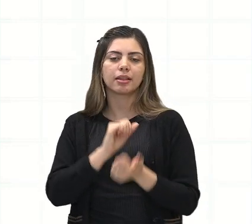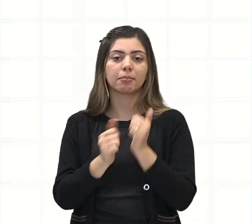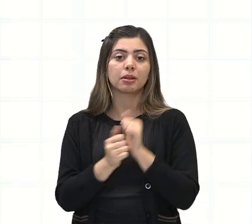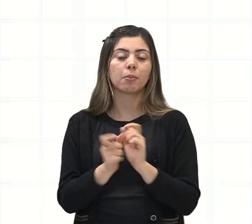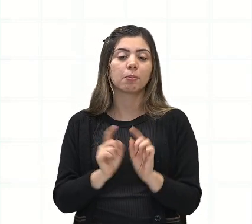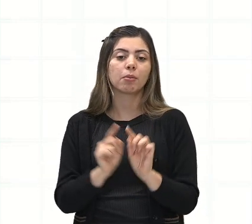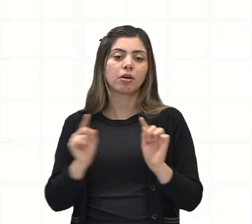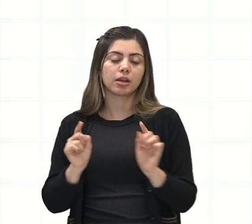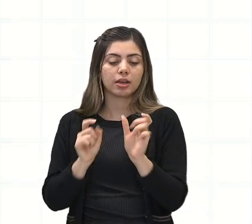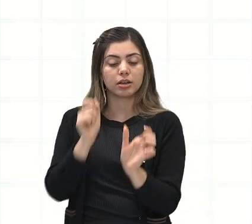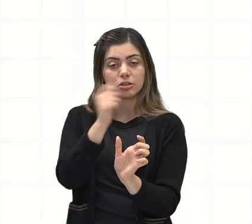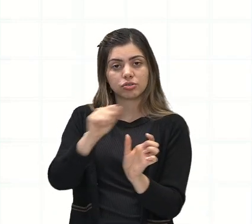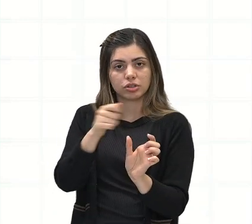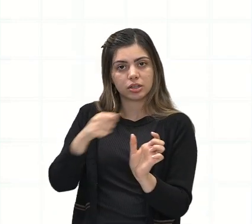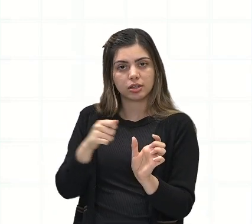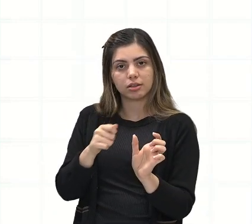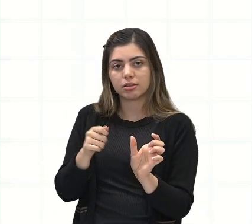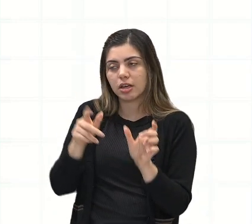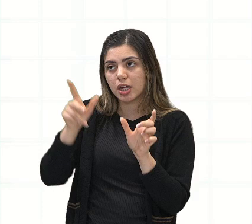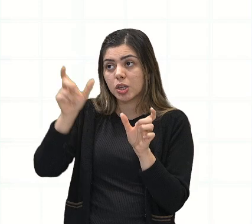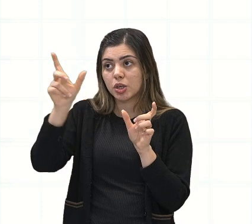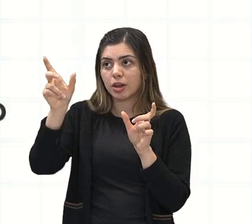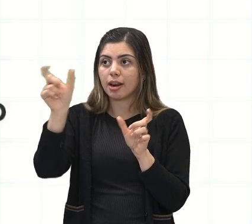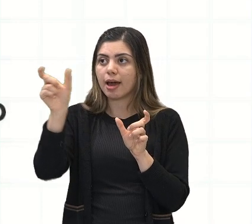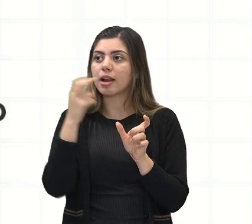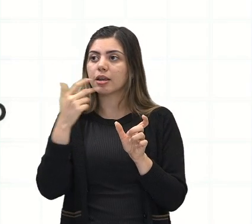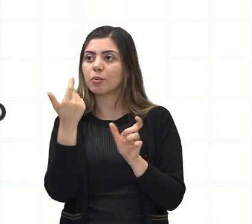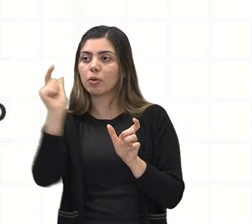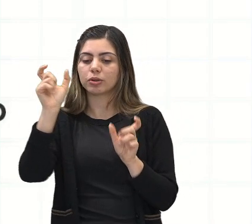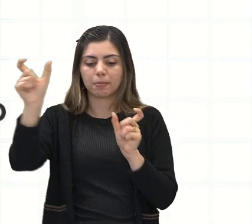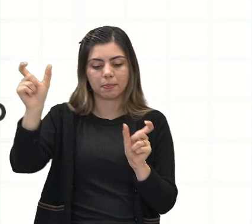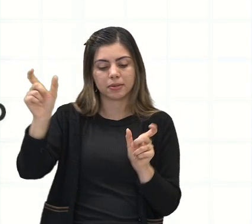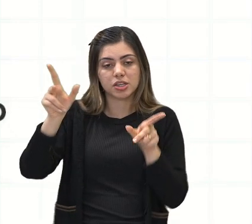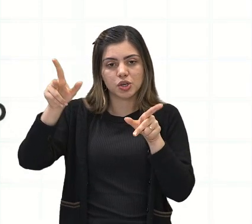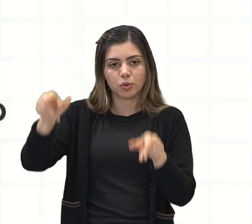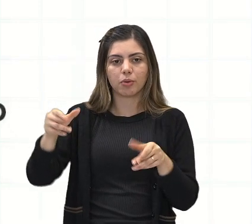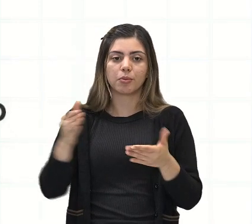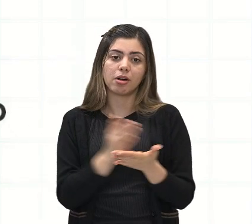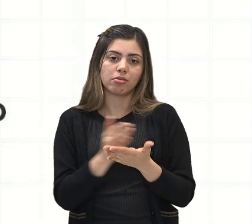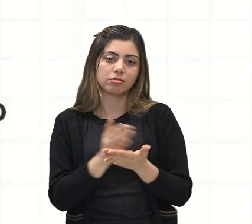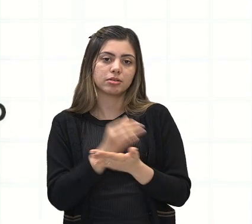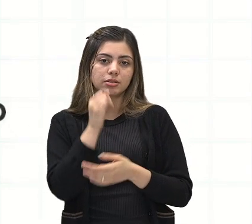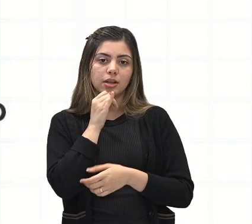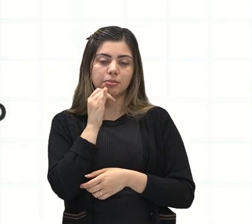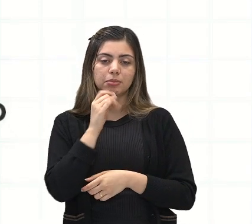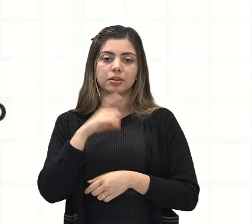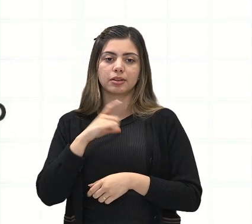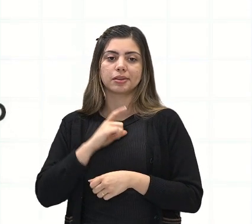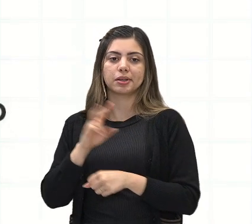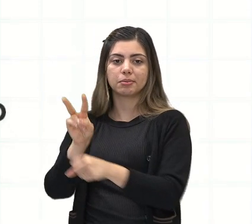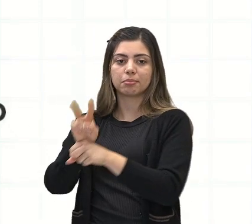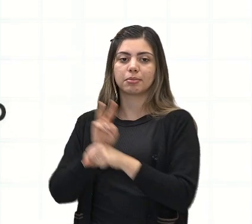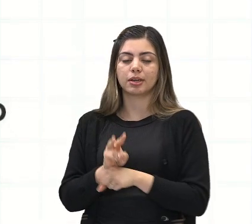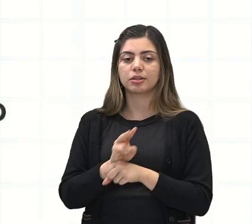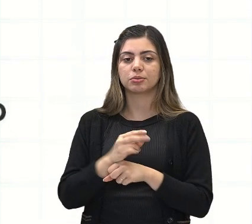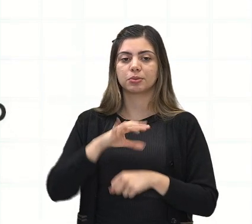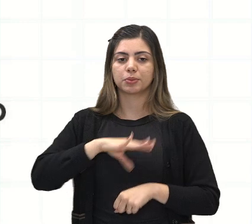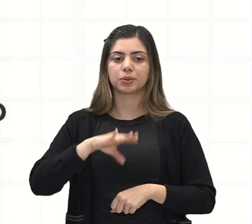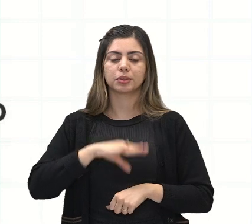escrita ela se mantenha de forma mais firme. Alguns exemplos comuns de empréstimos diretos na língua portuguesa